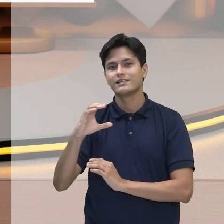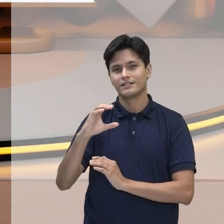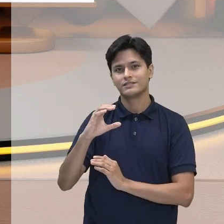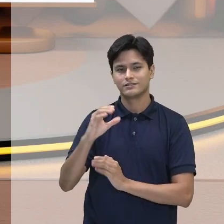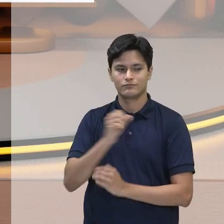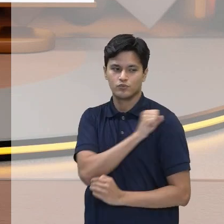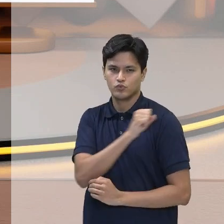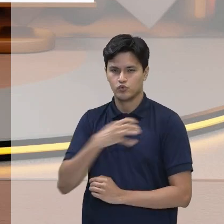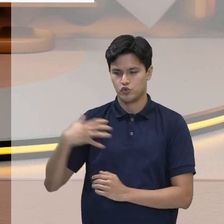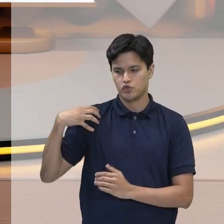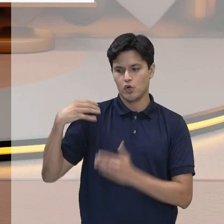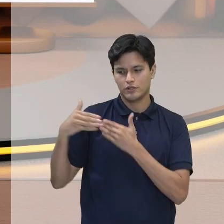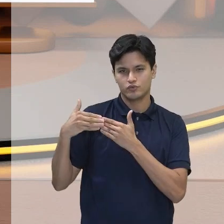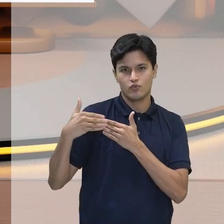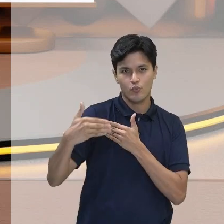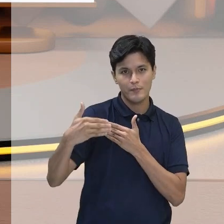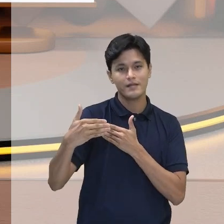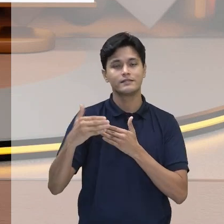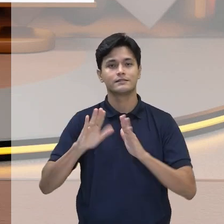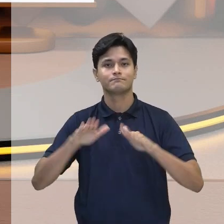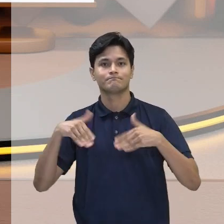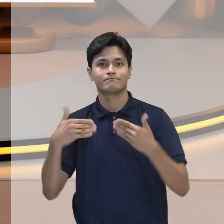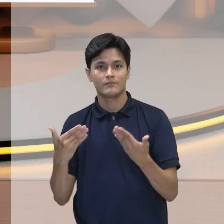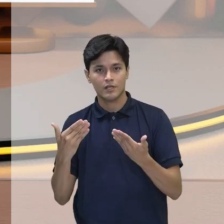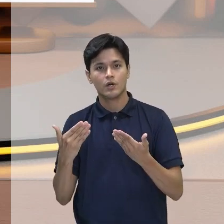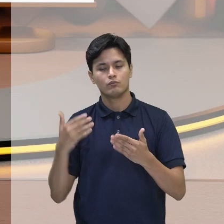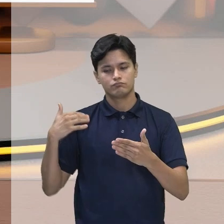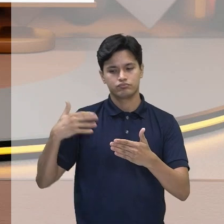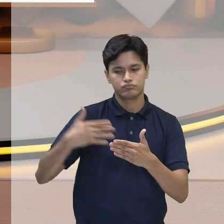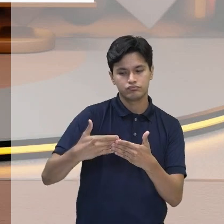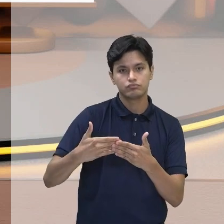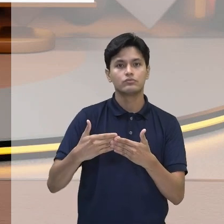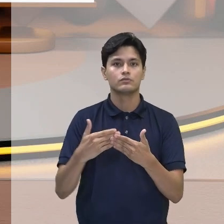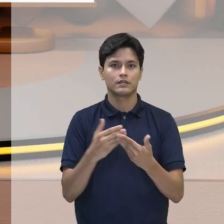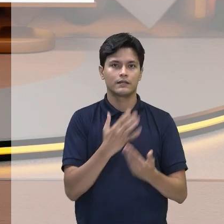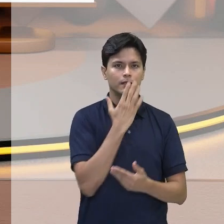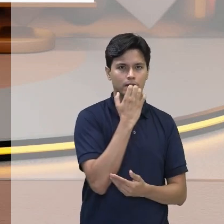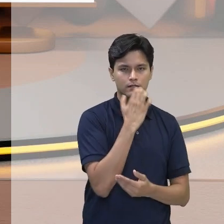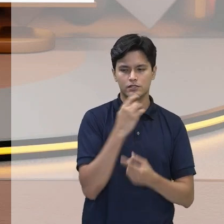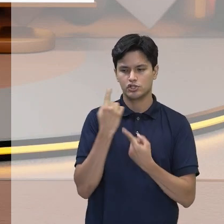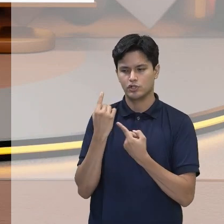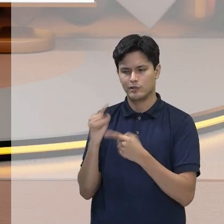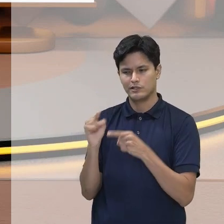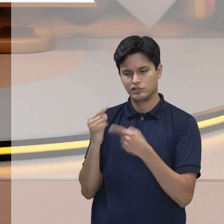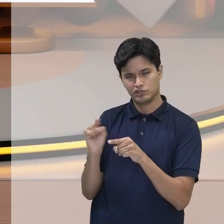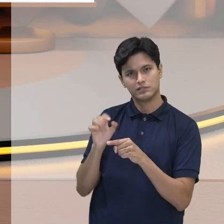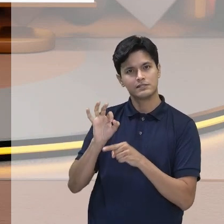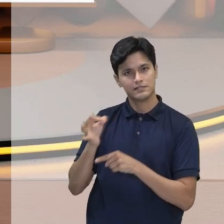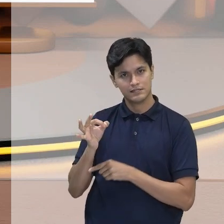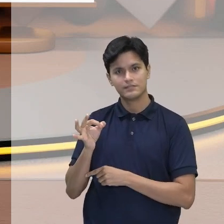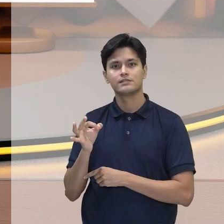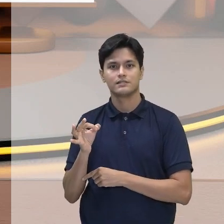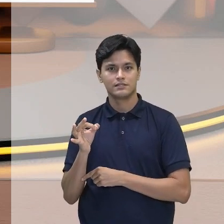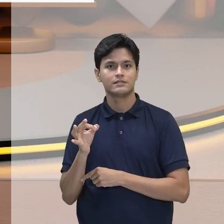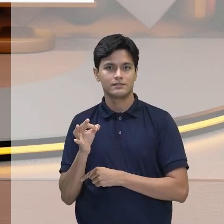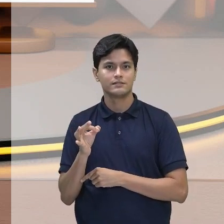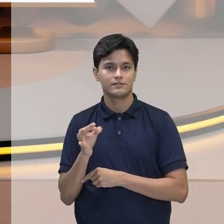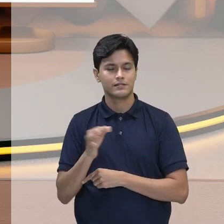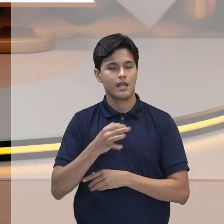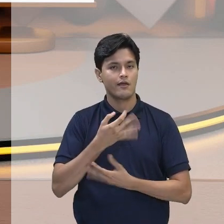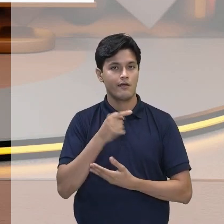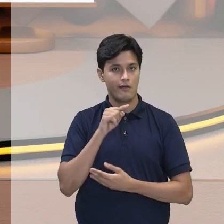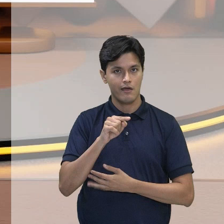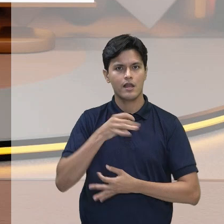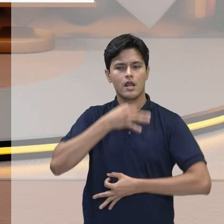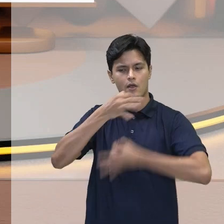dizendo, ele faz uma crítica rigorosa a isso daí. Ele vai ser crítico de quê? De toda essa